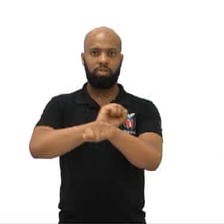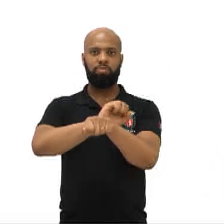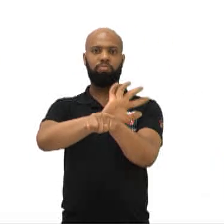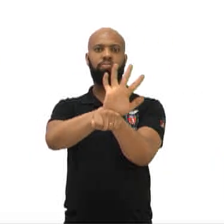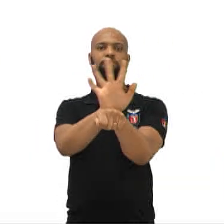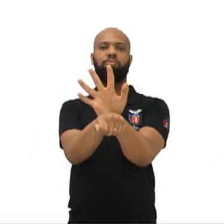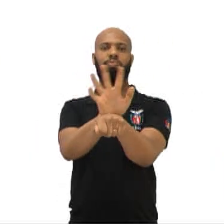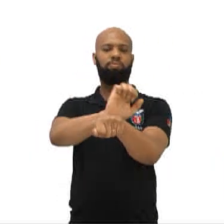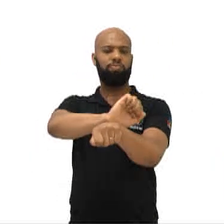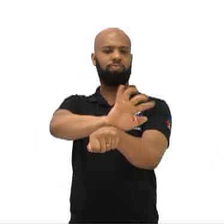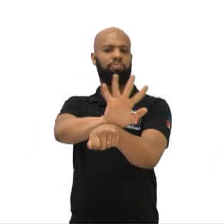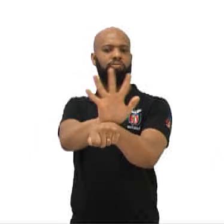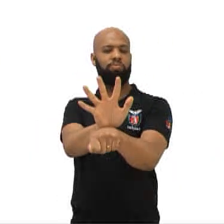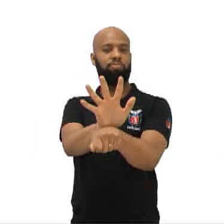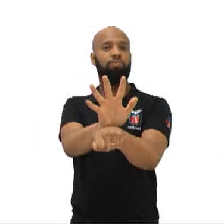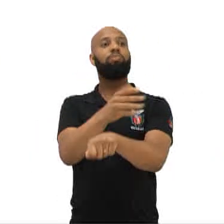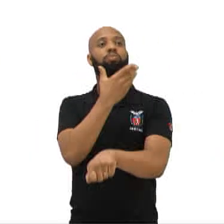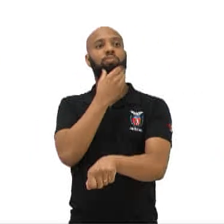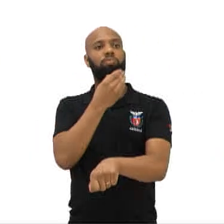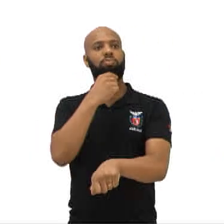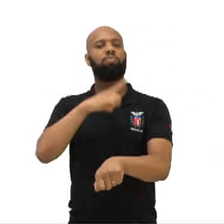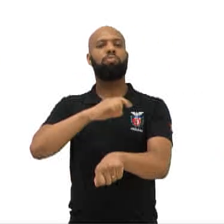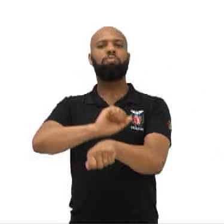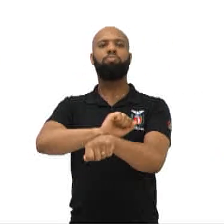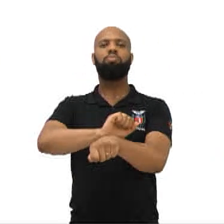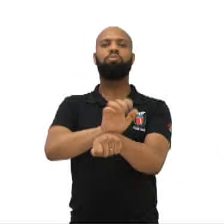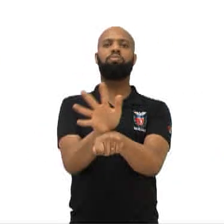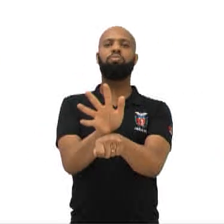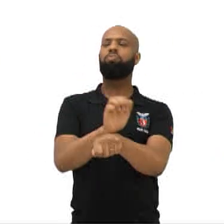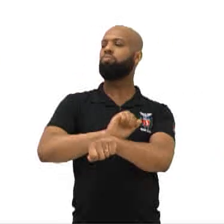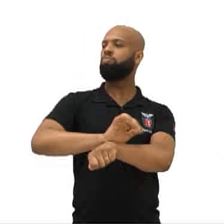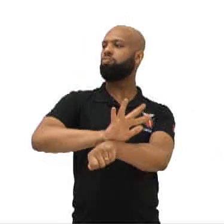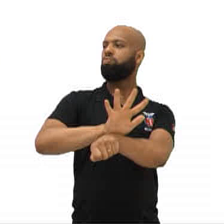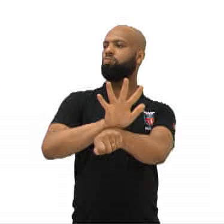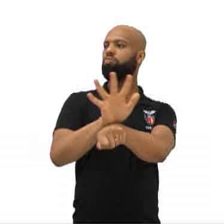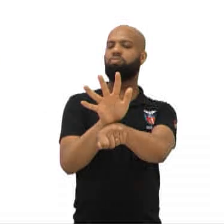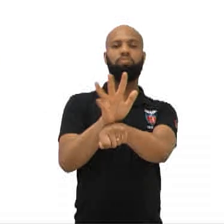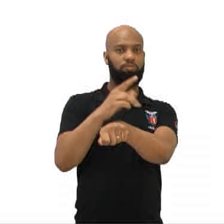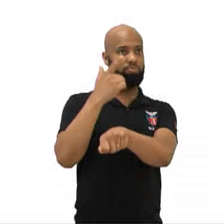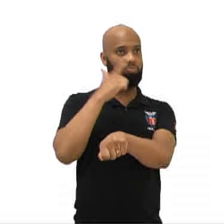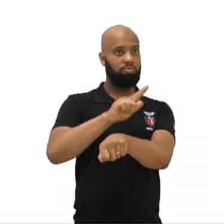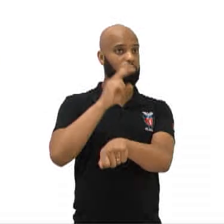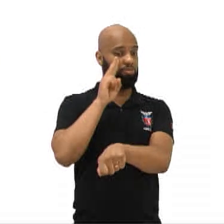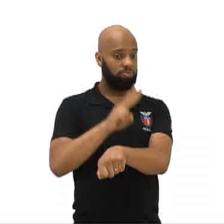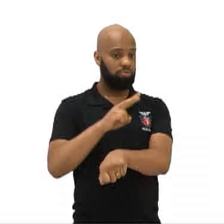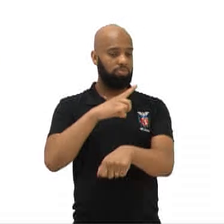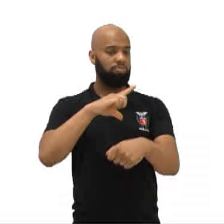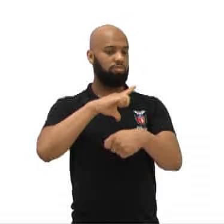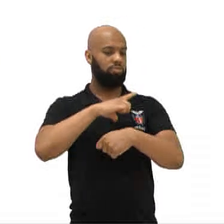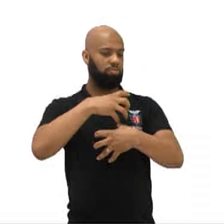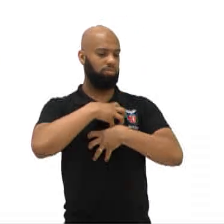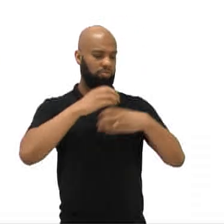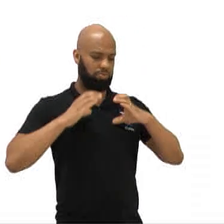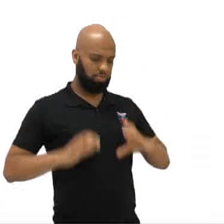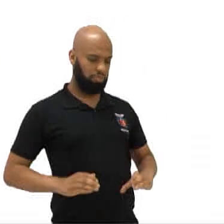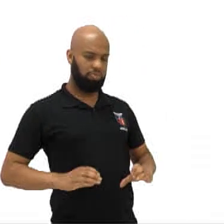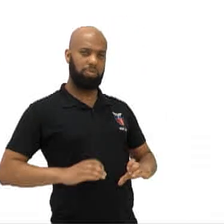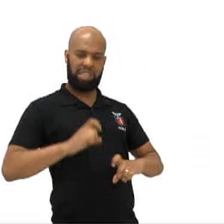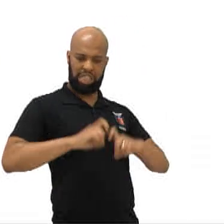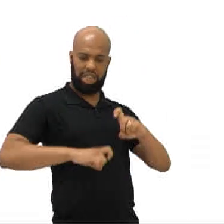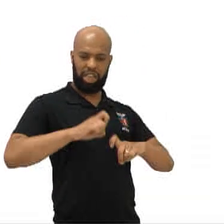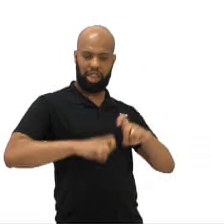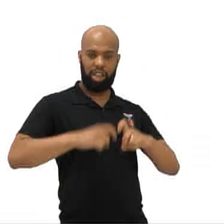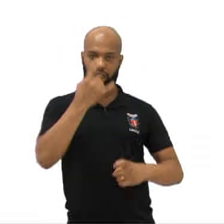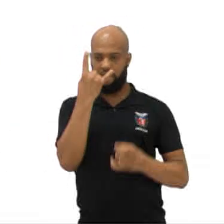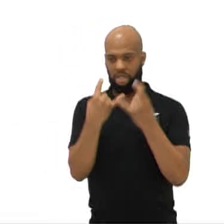ele tem uma plumagem mais evidente para poder ter um comportamento sexual, no